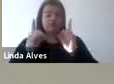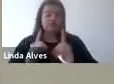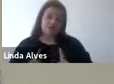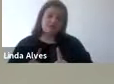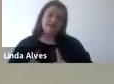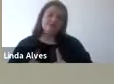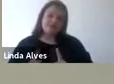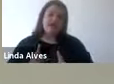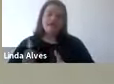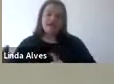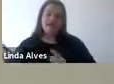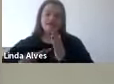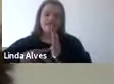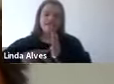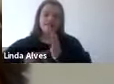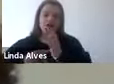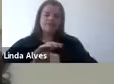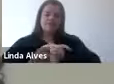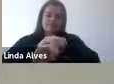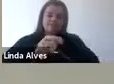é que vai garantir o direito dele.